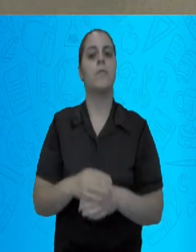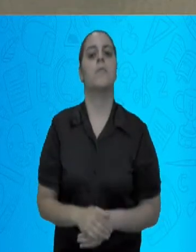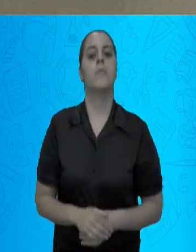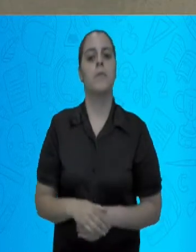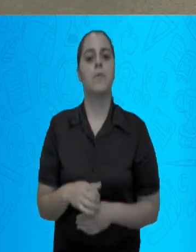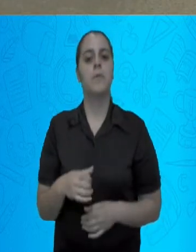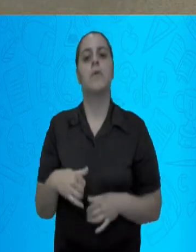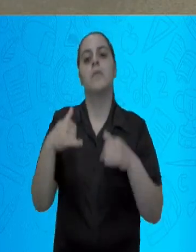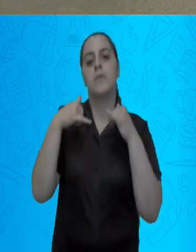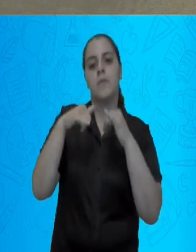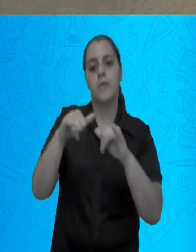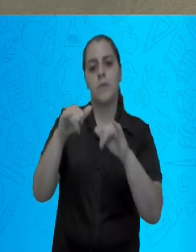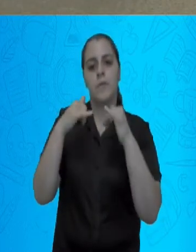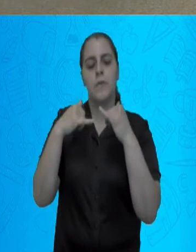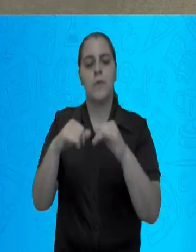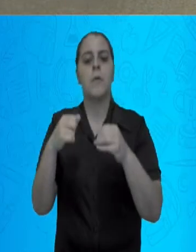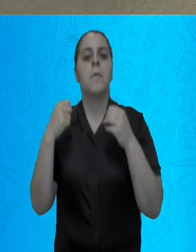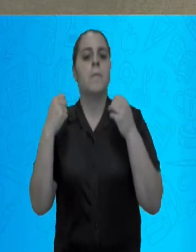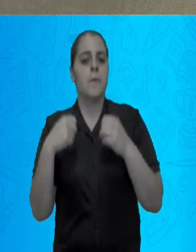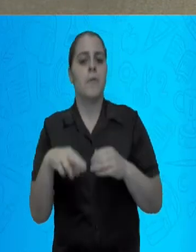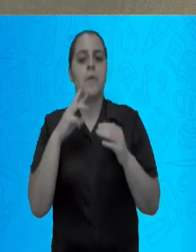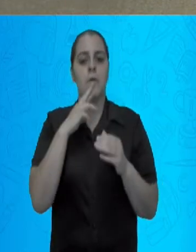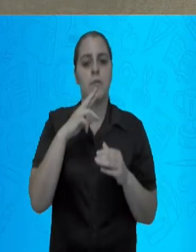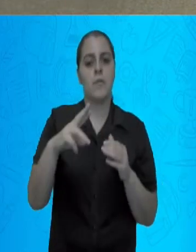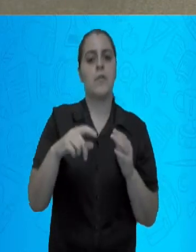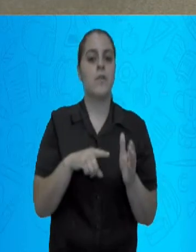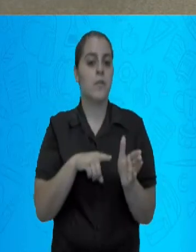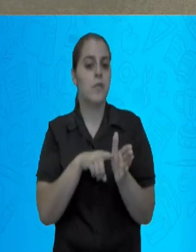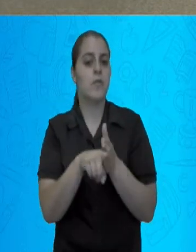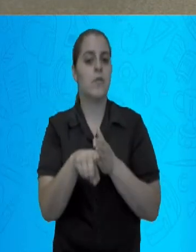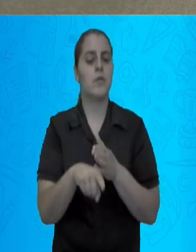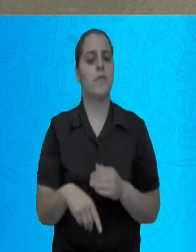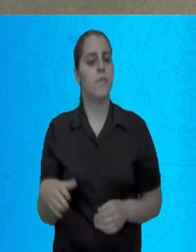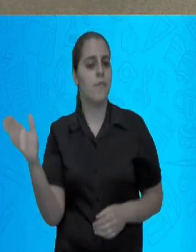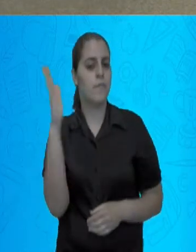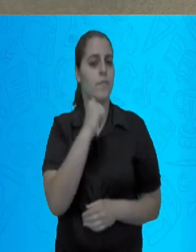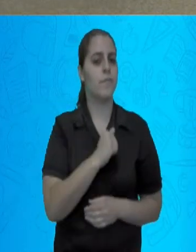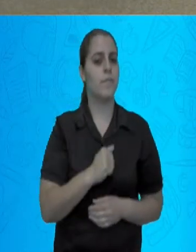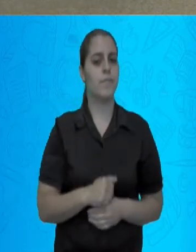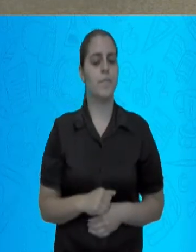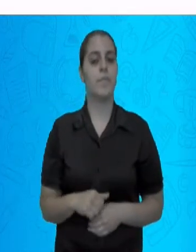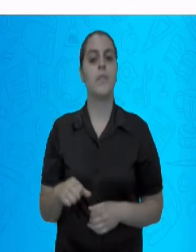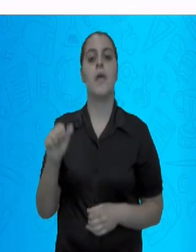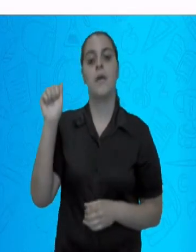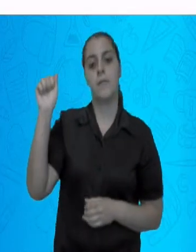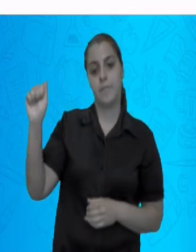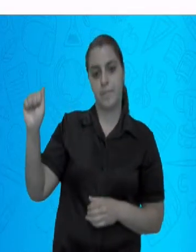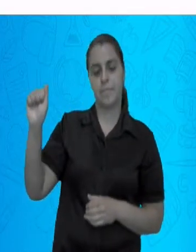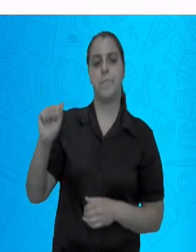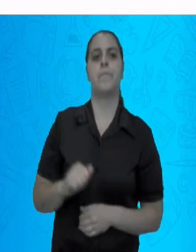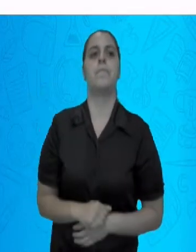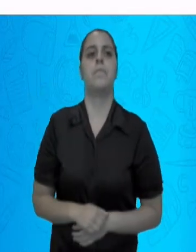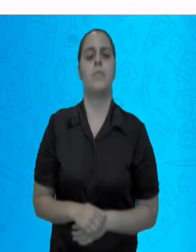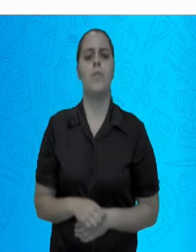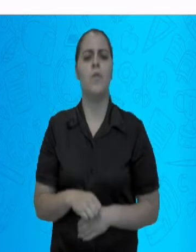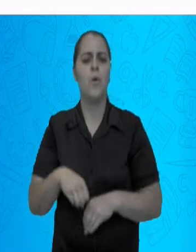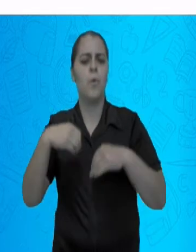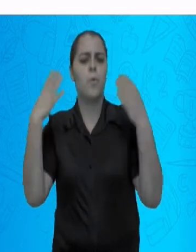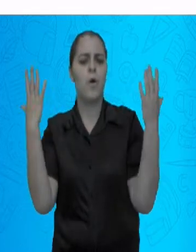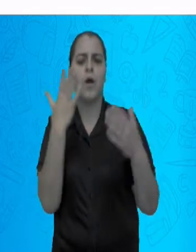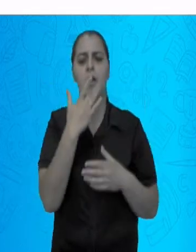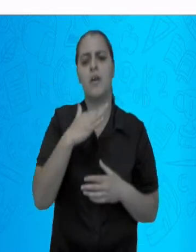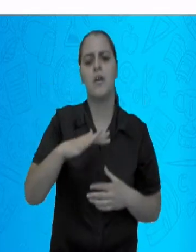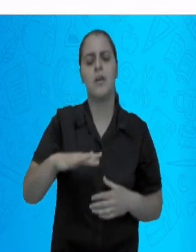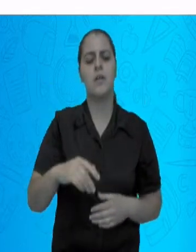podemos responder algumas perguntas. Vamos lá? Letra A. Qual